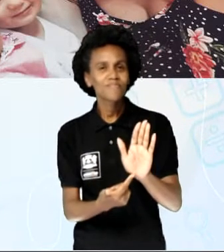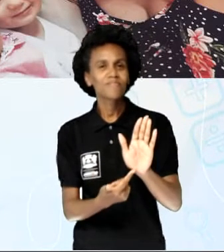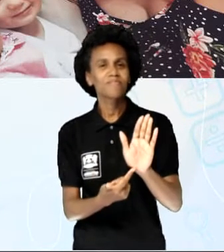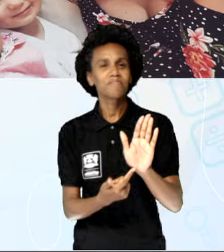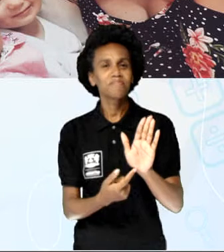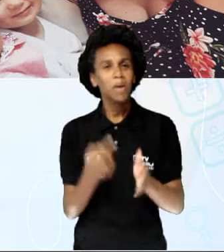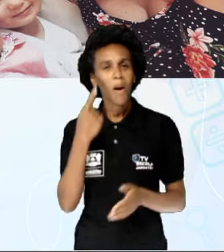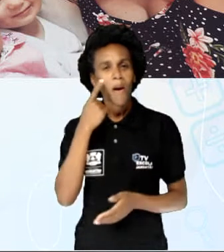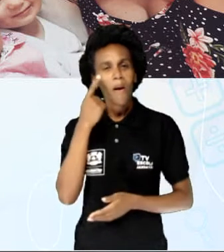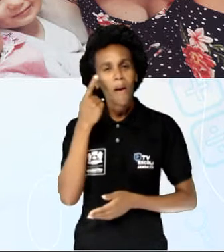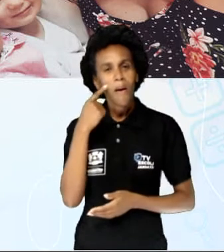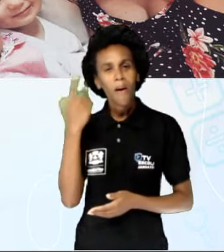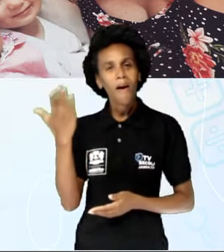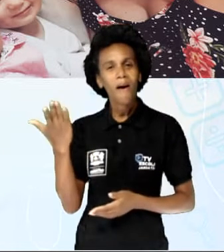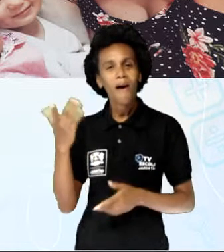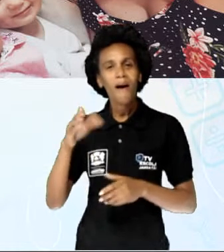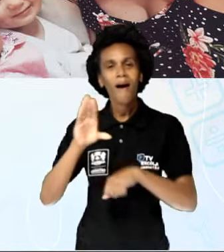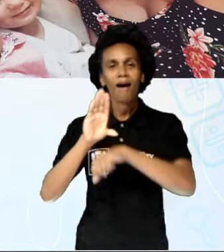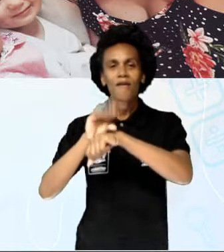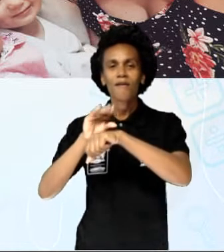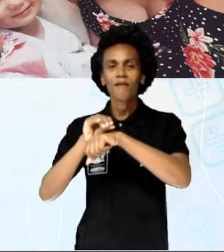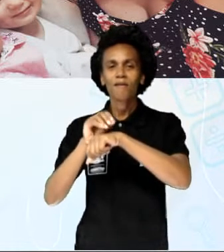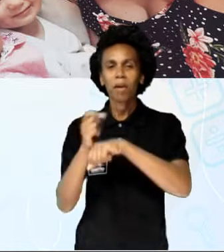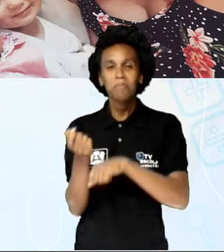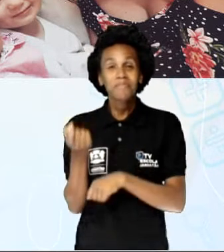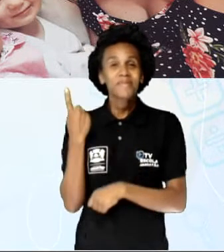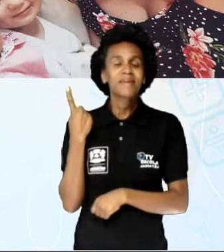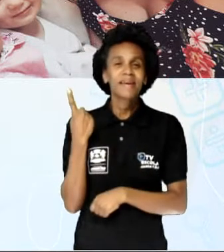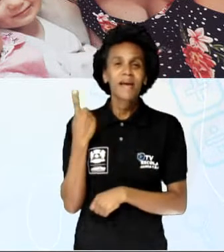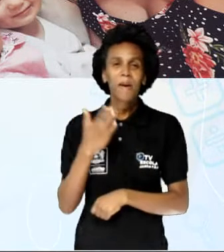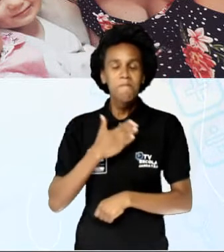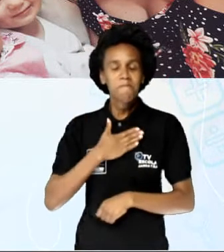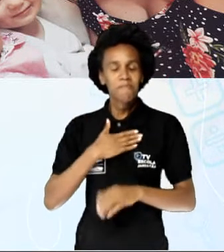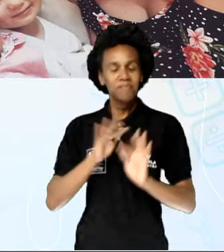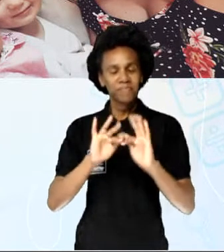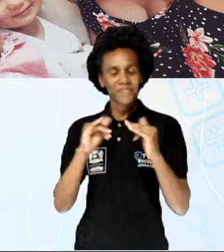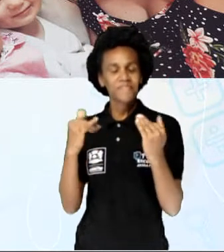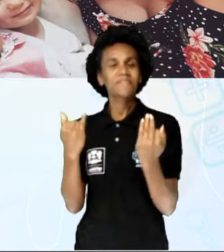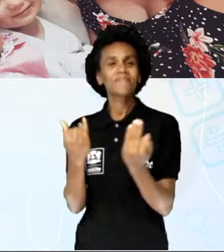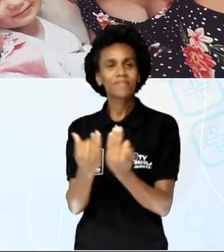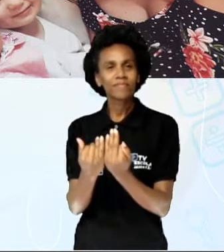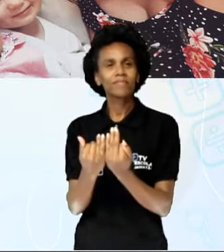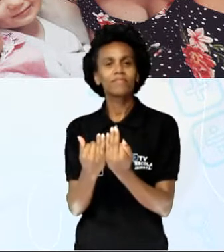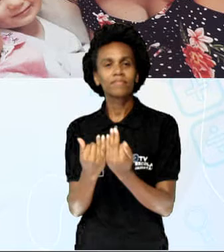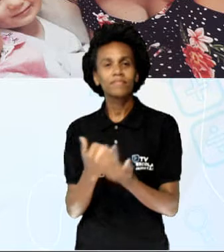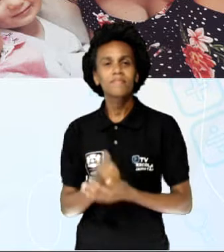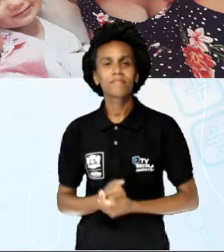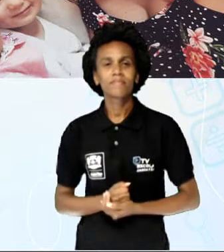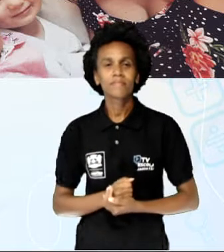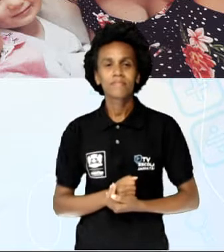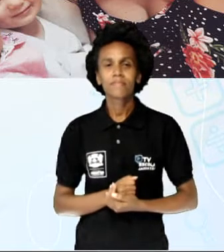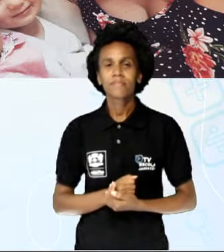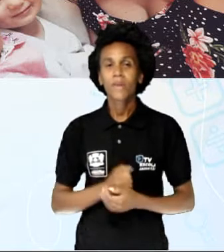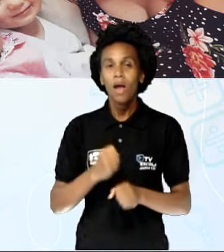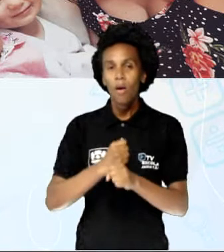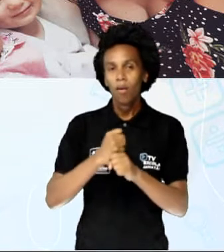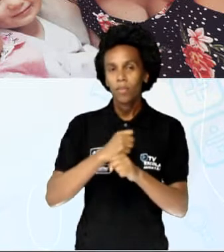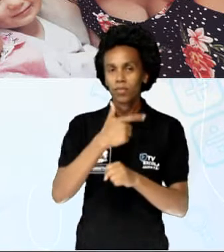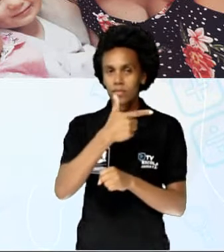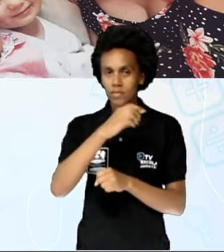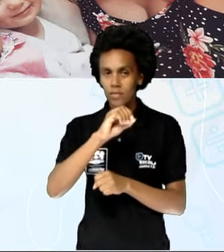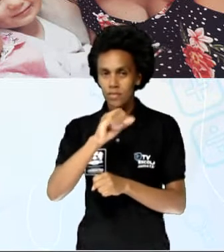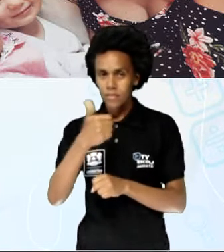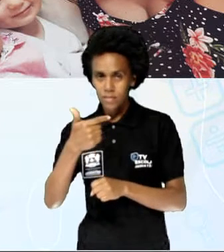incrível, eu e minha família aí, ó. Veja que 2020, cerca ali de 212 milhões de habitantes e a base da